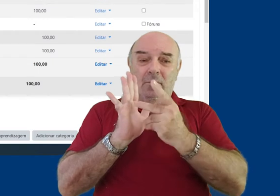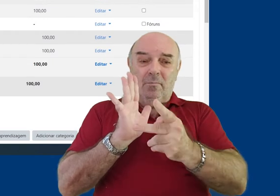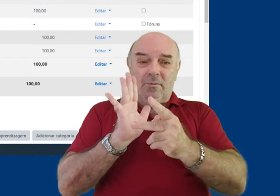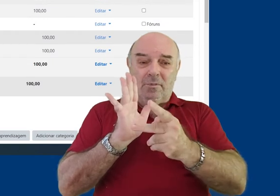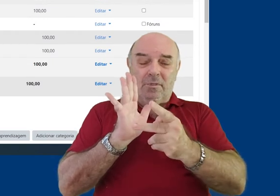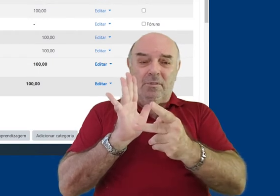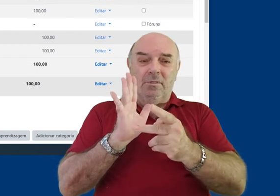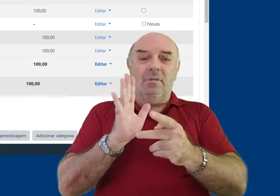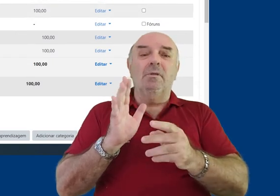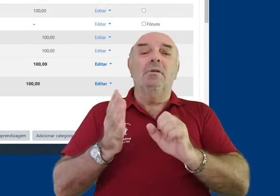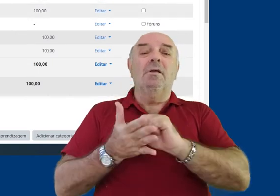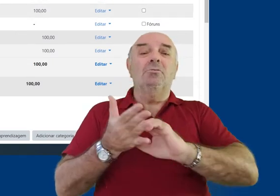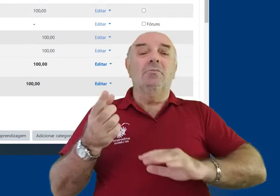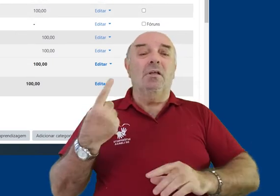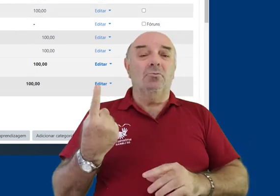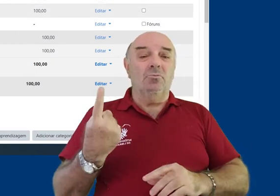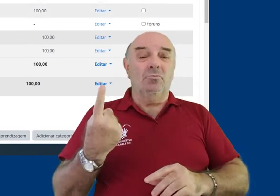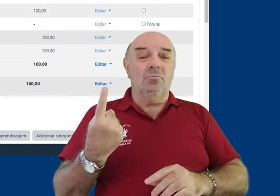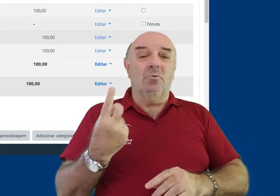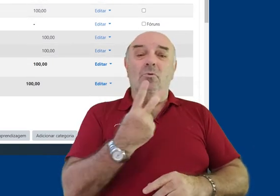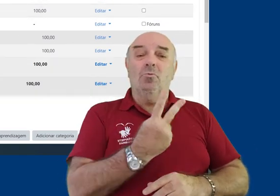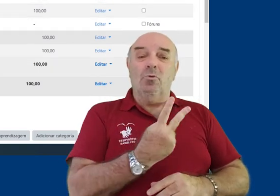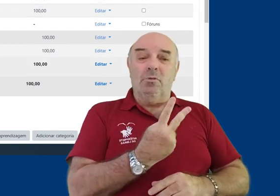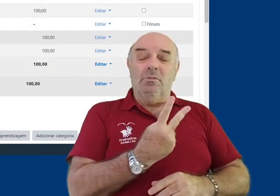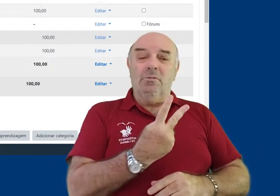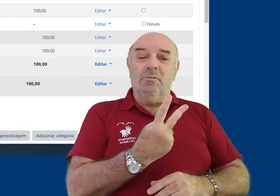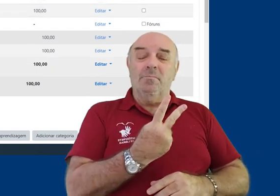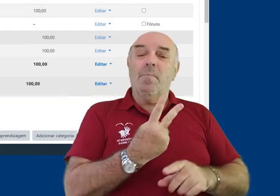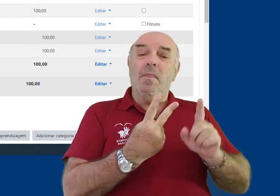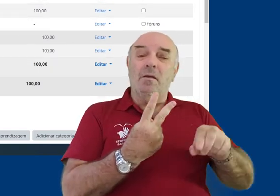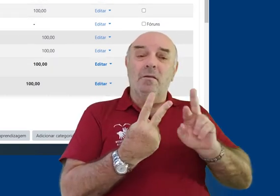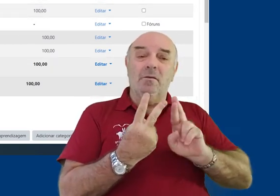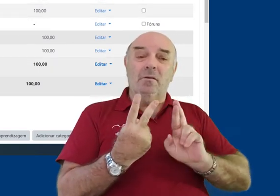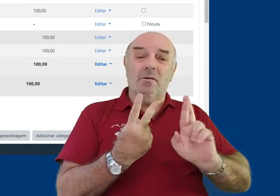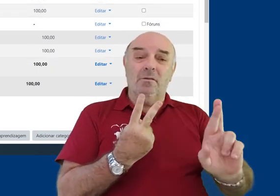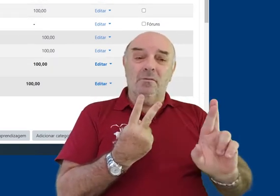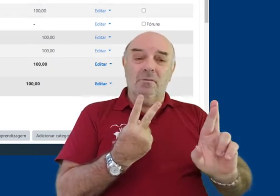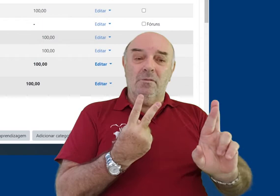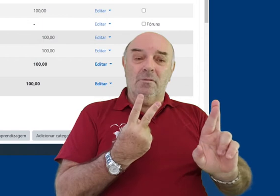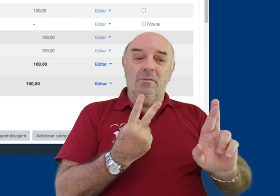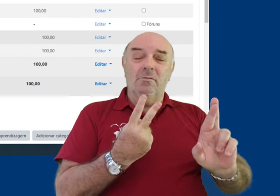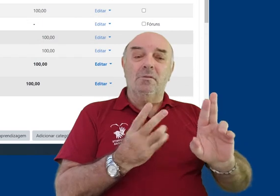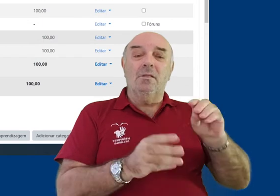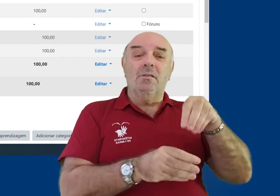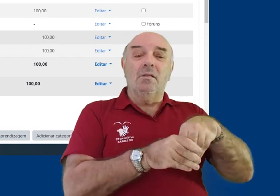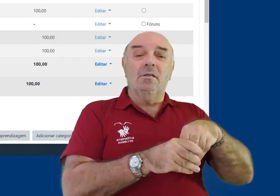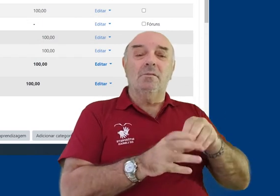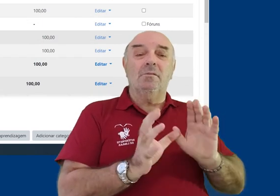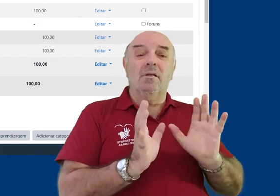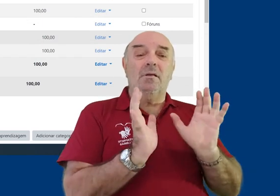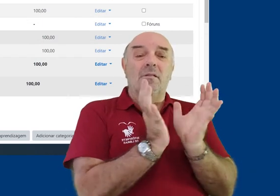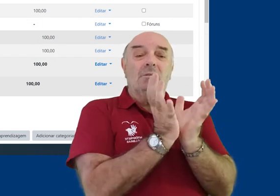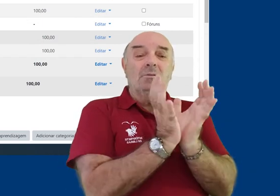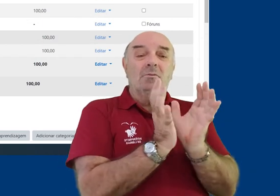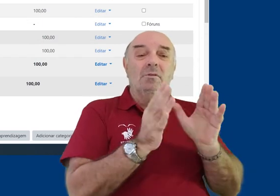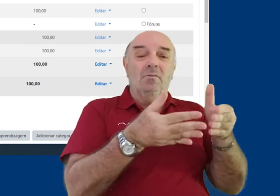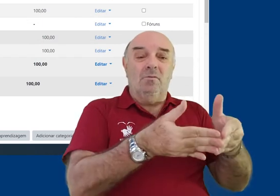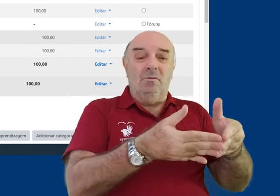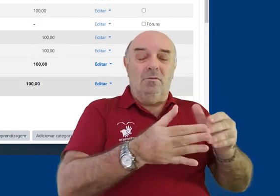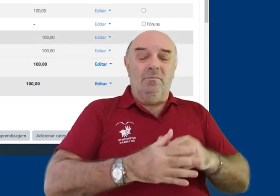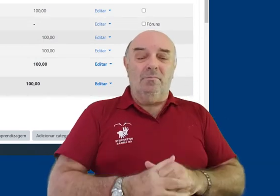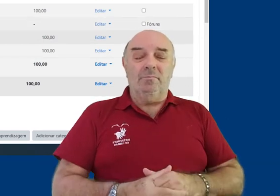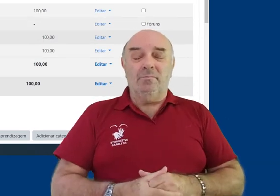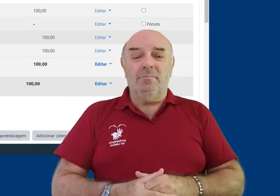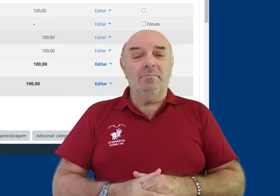das notas entre tarefa 1, tarefa 2 e o resultado da categoria Fóruns, Fóruns